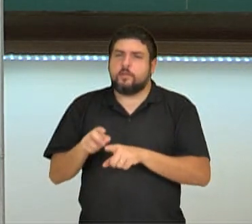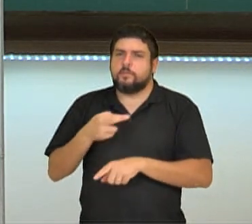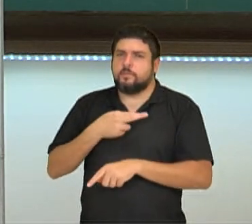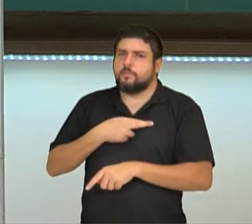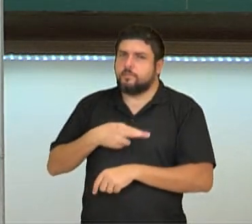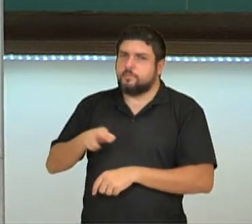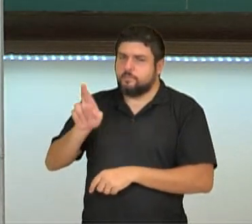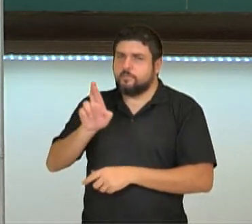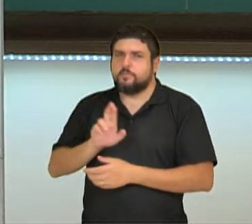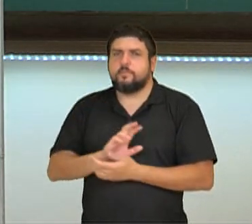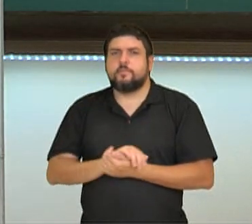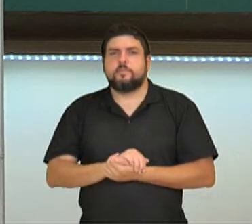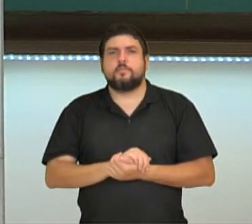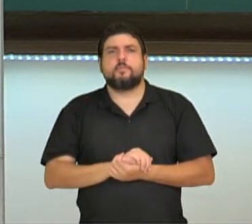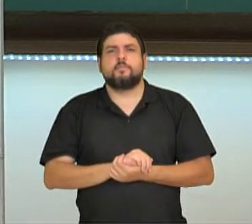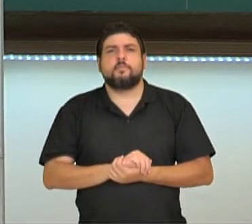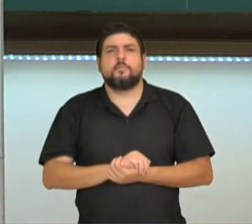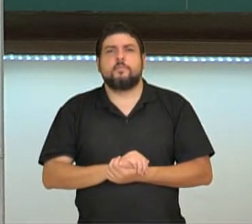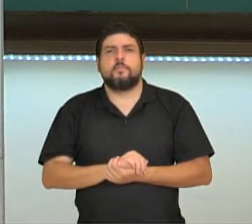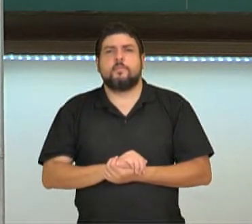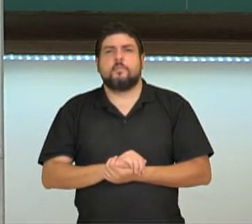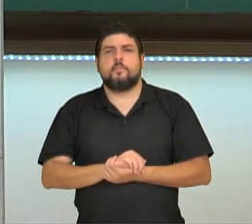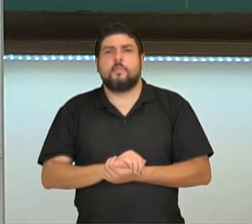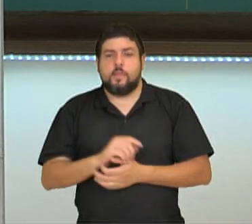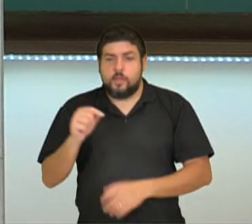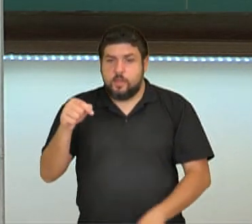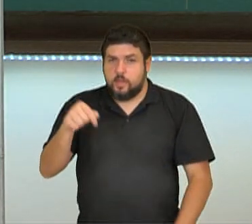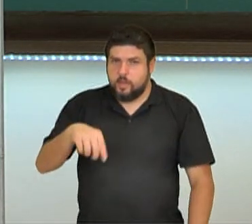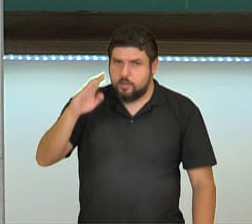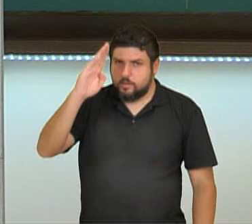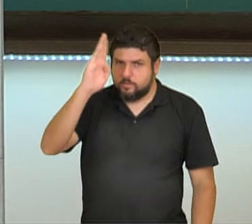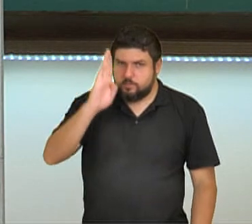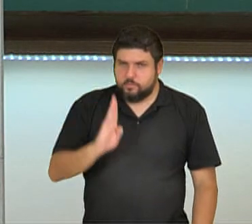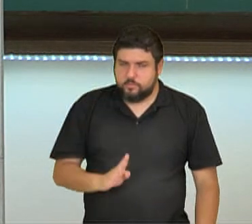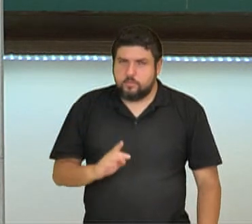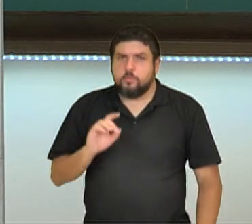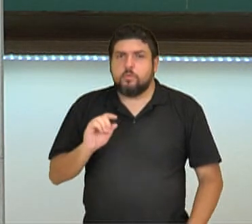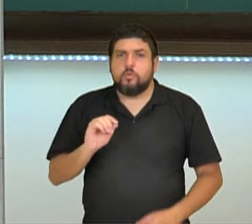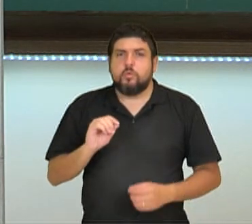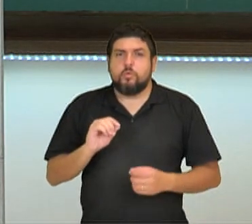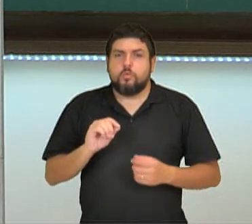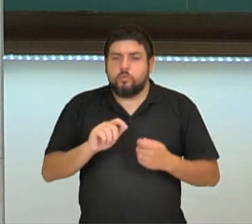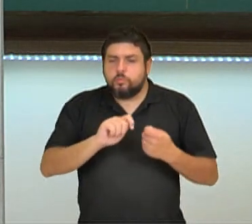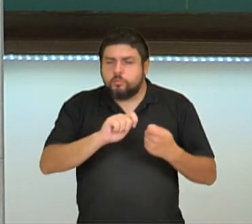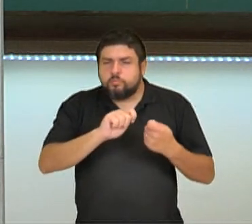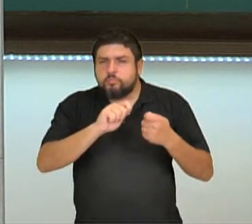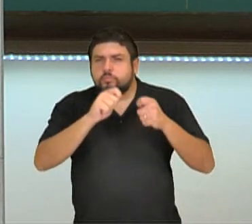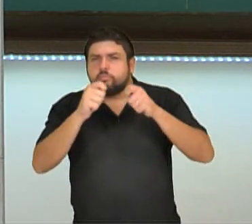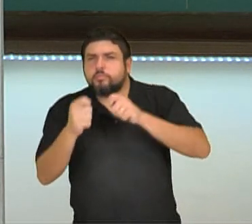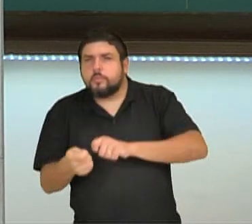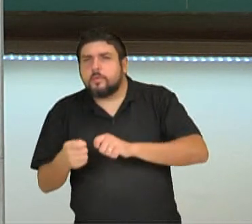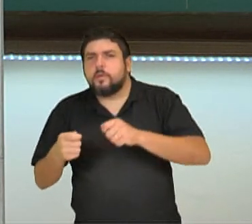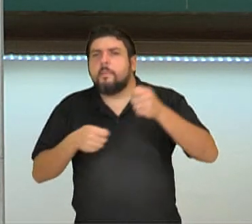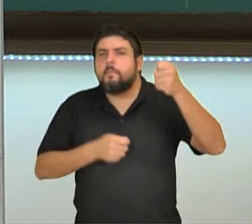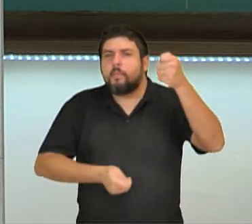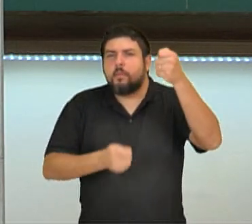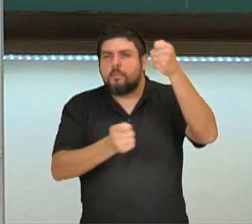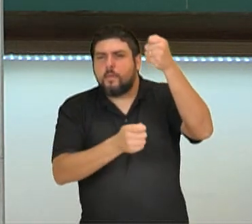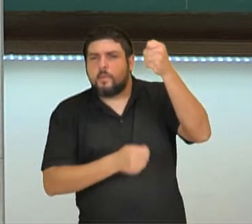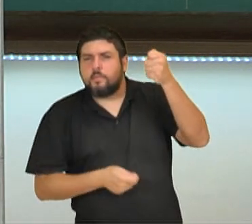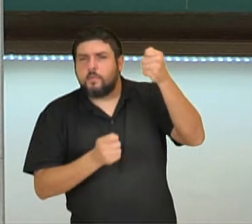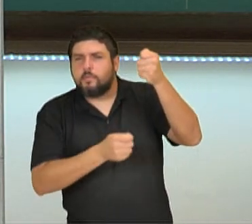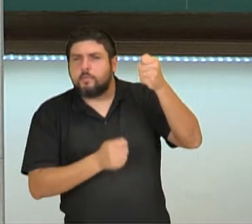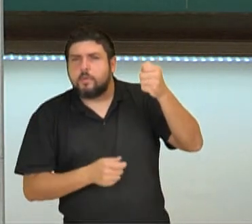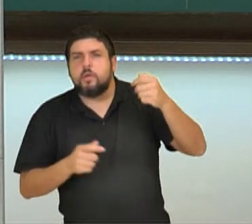religiosos. Então, no Brasil, ele acabou indo para a roda de capoeira, acabou, né, sendo